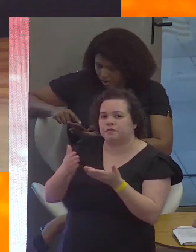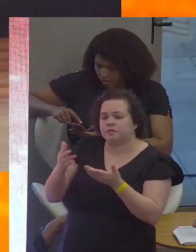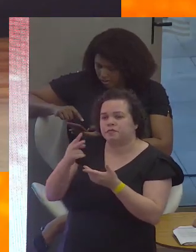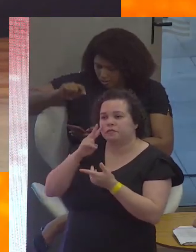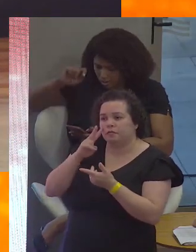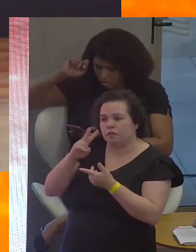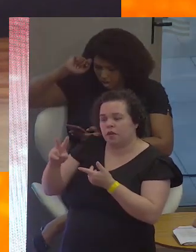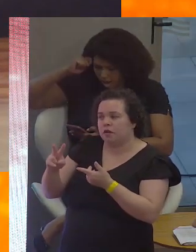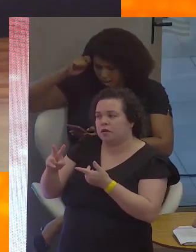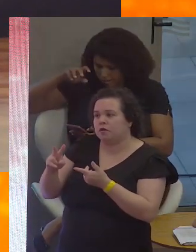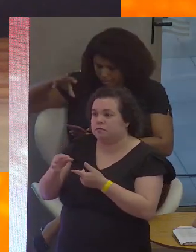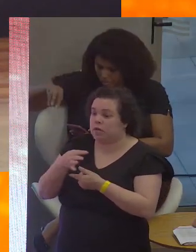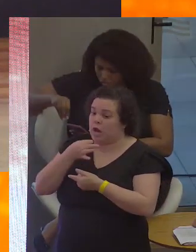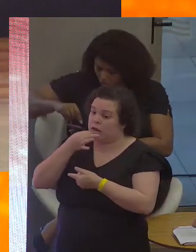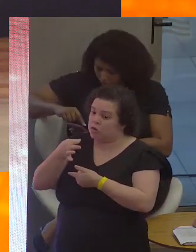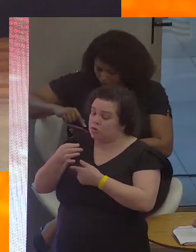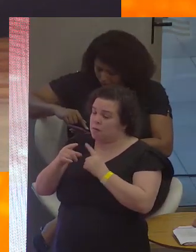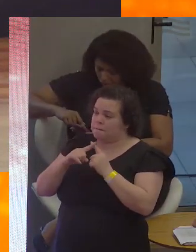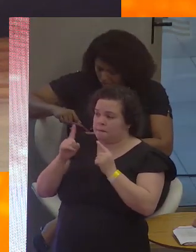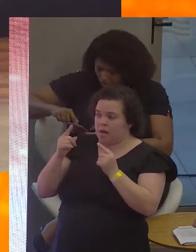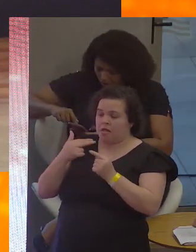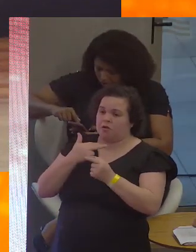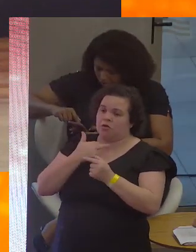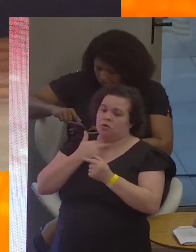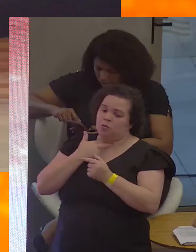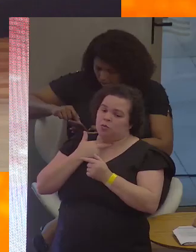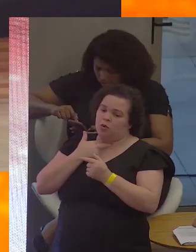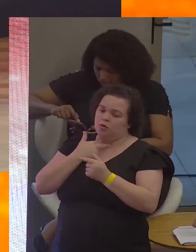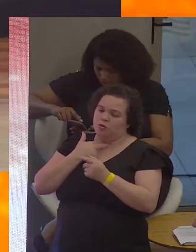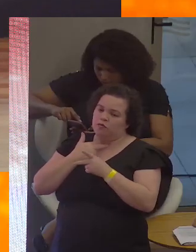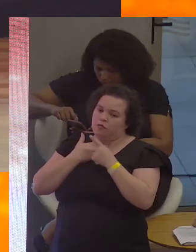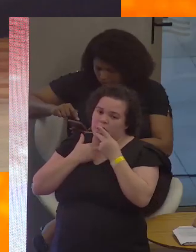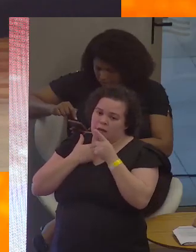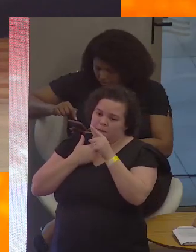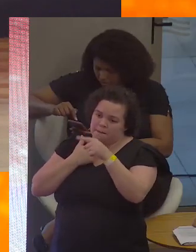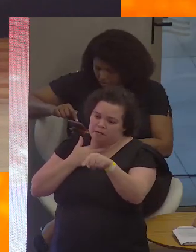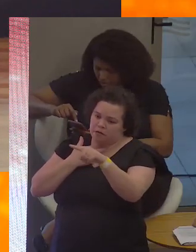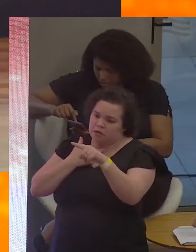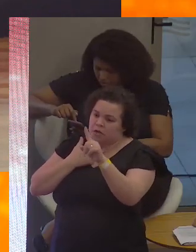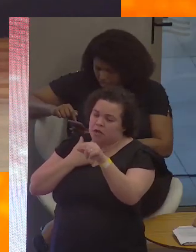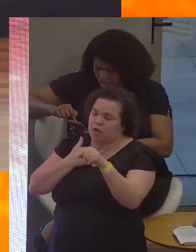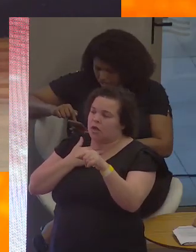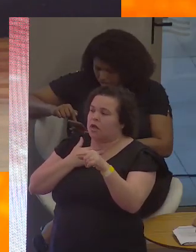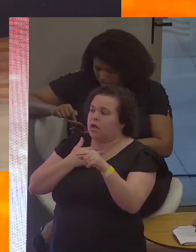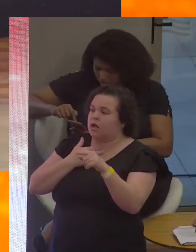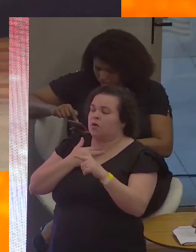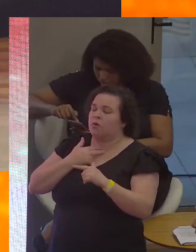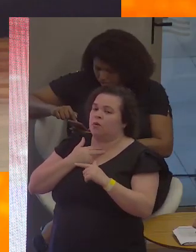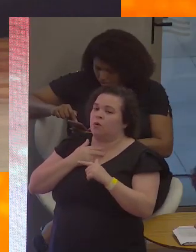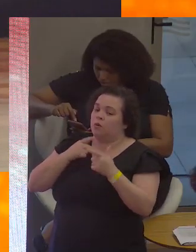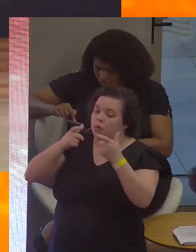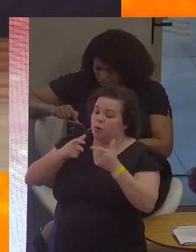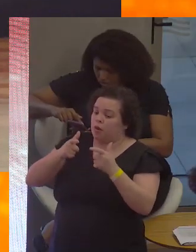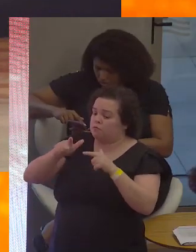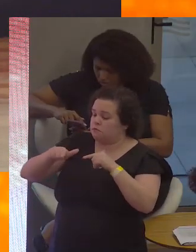muito crítico para isso. Agora, não posso negar para vocês que é um mercado de trabalho fantástico.